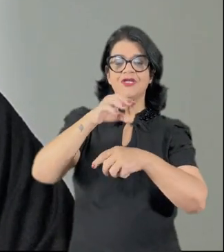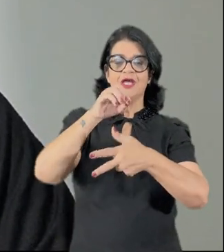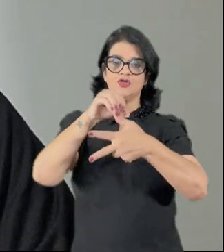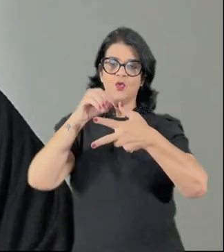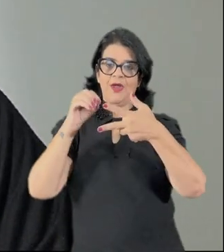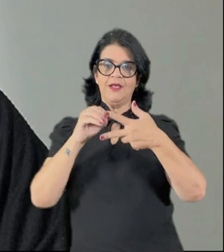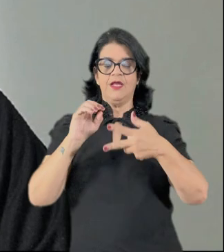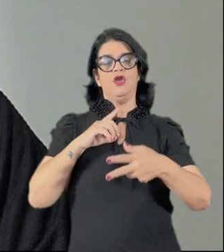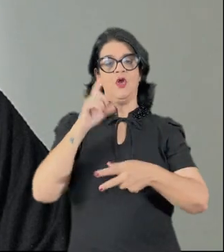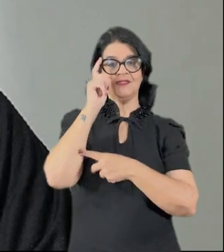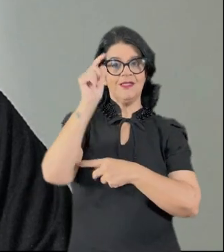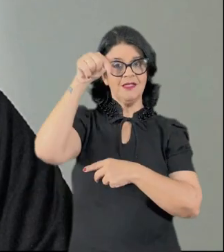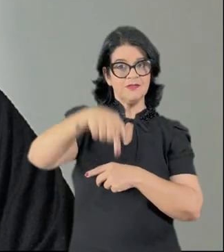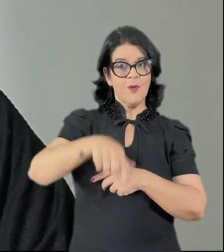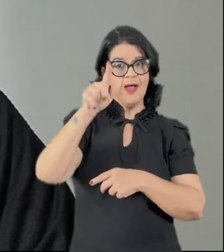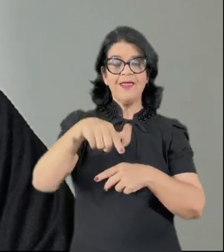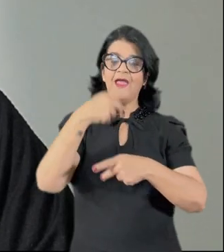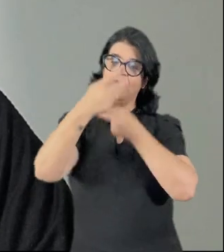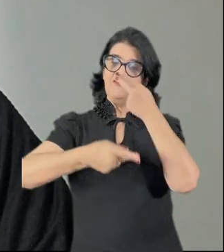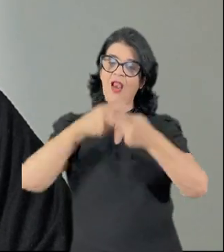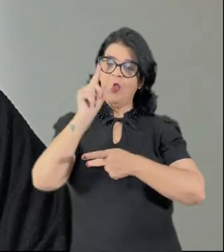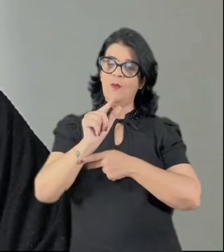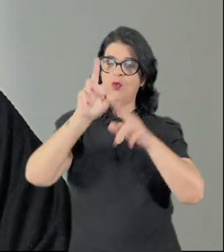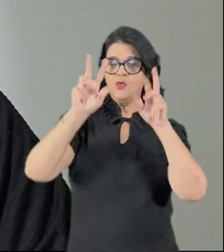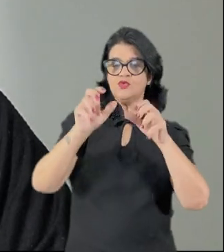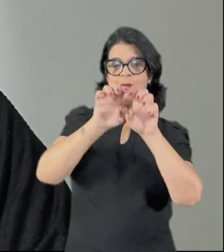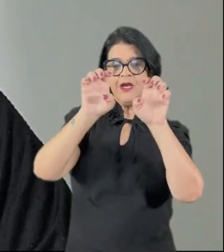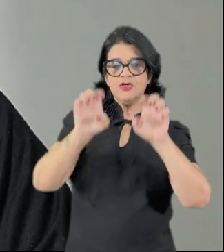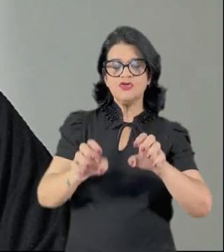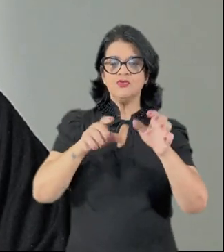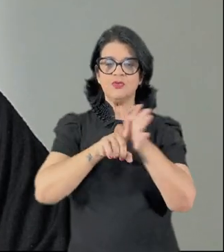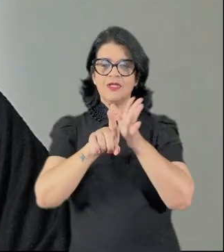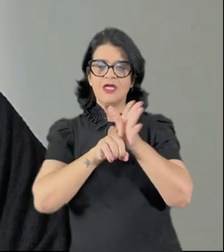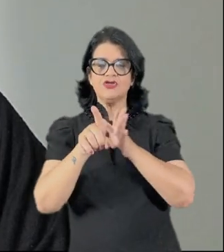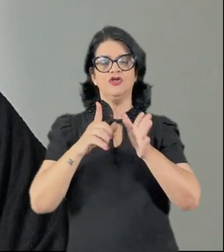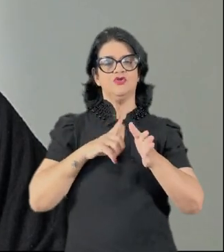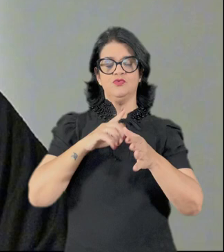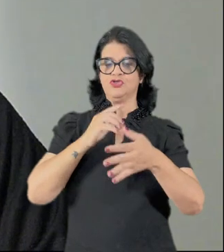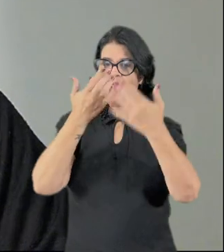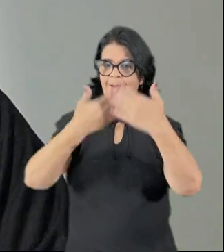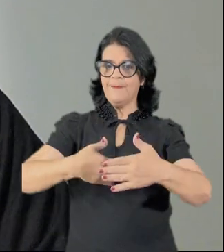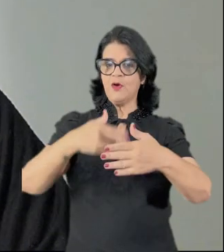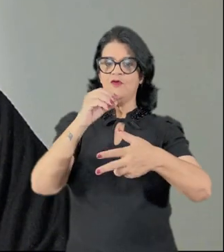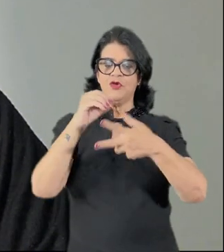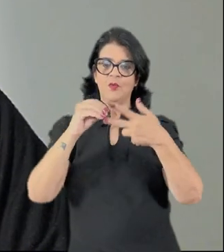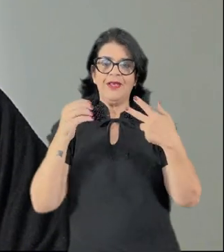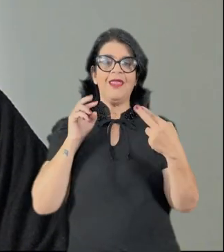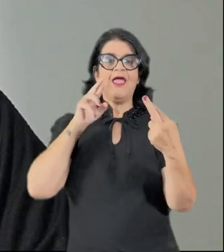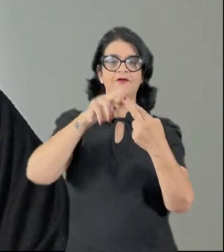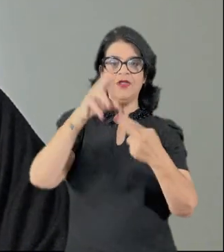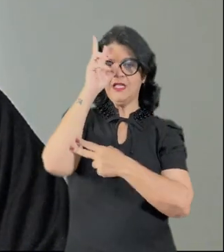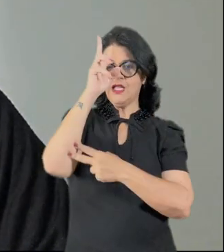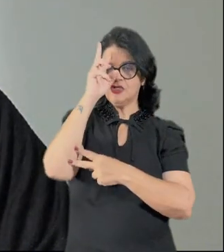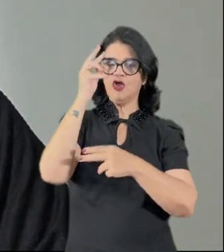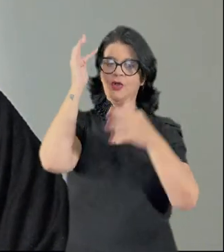ENEM nossa intenção aqui é falar um pouco sobre a estrutura das questões da prova do Enem referente à